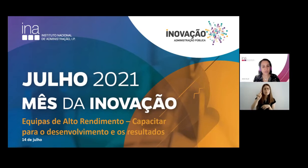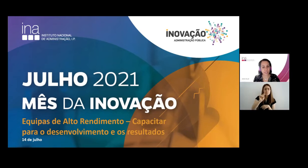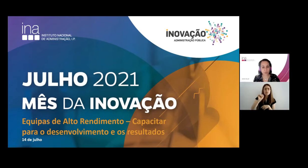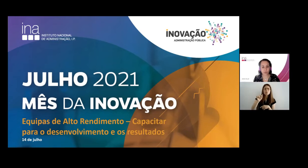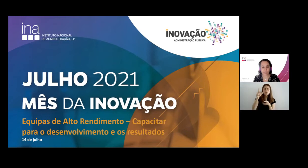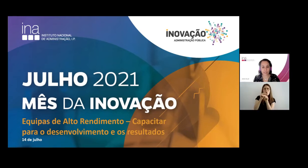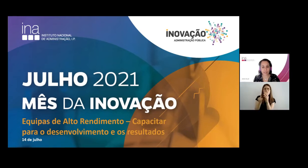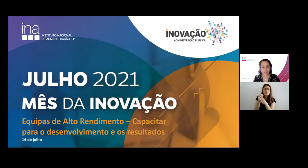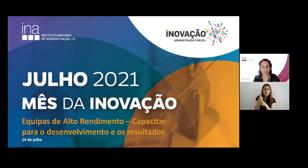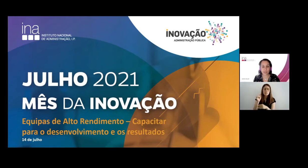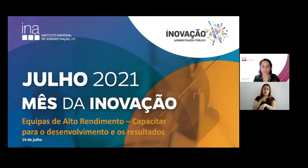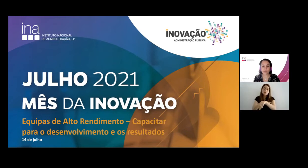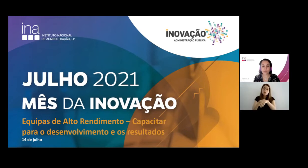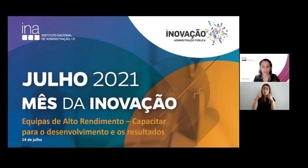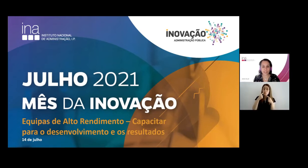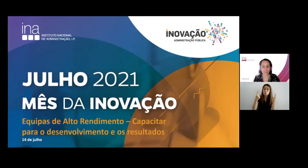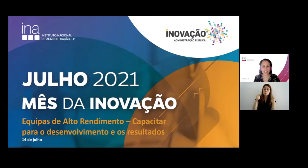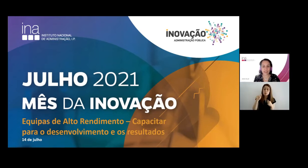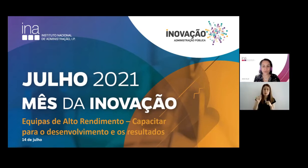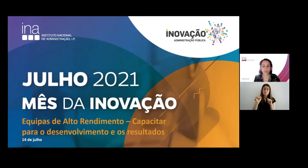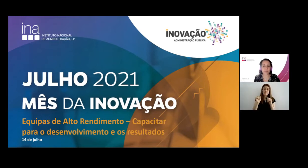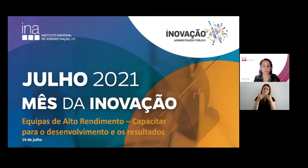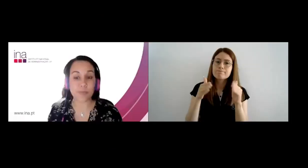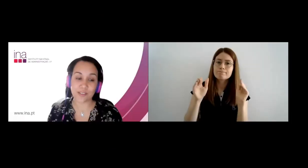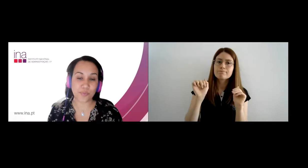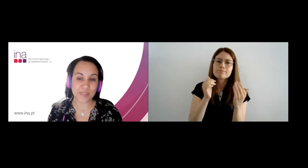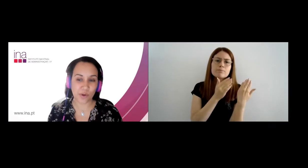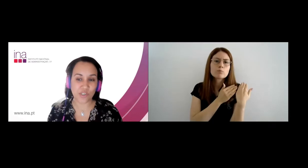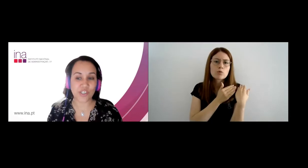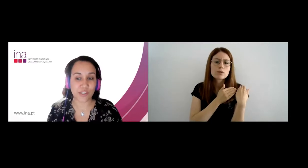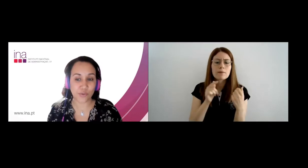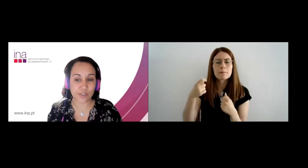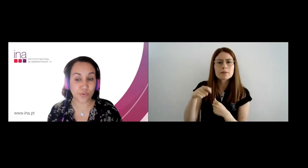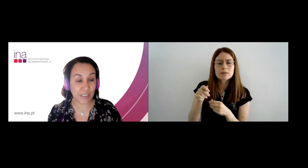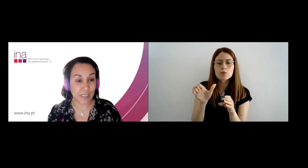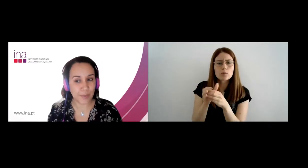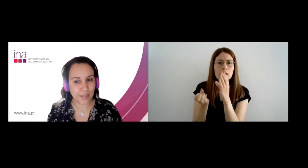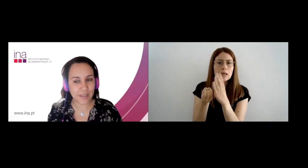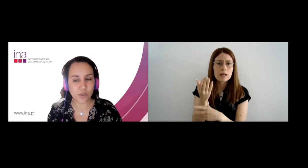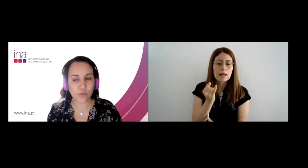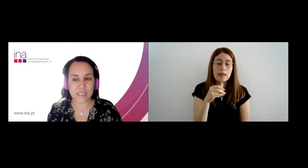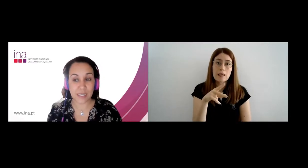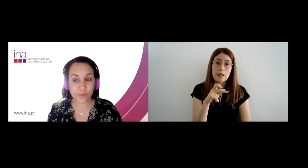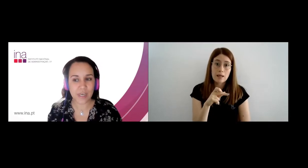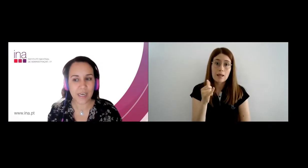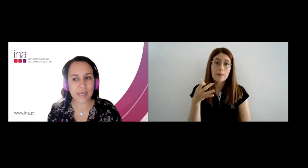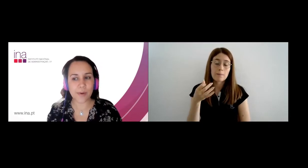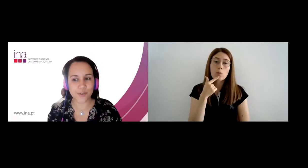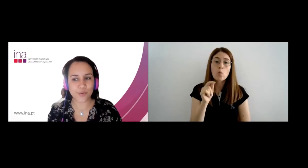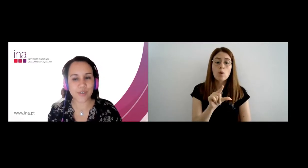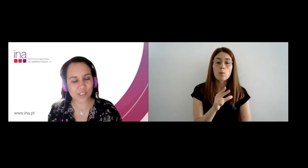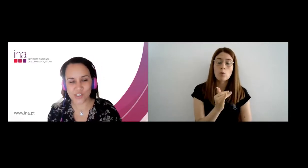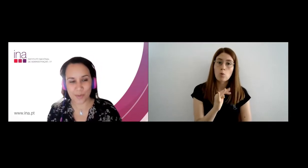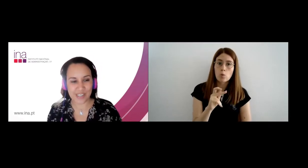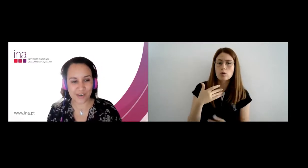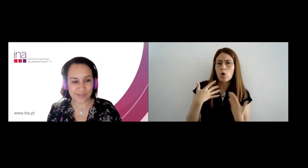na administração pública. A sessão de abertura está a cargo da Presidente da Comissão Instaladora do INA-IP, Luísa Neto, a quem